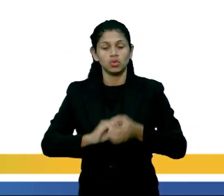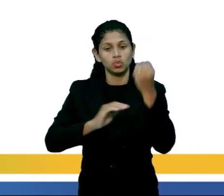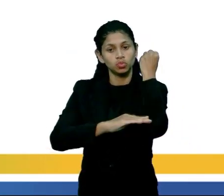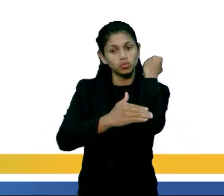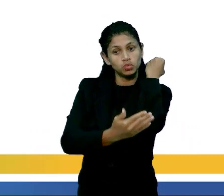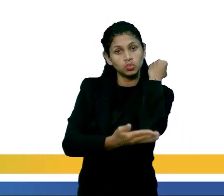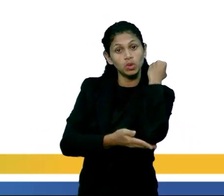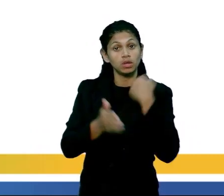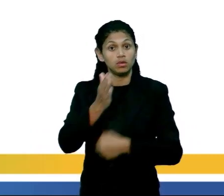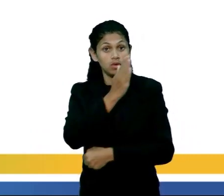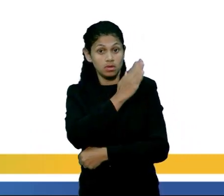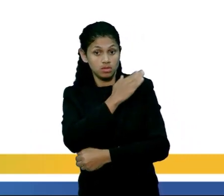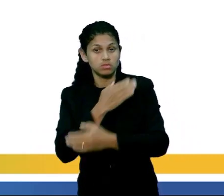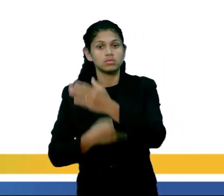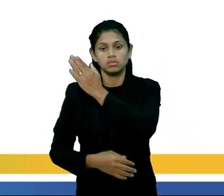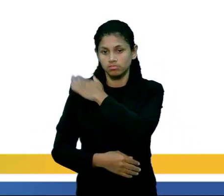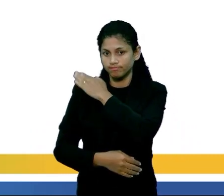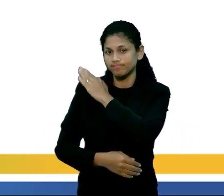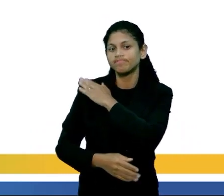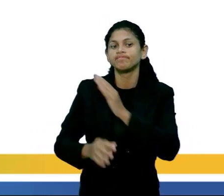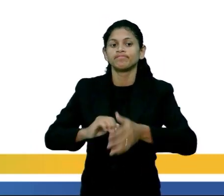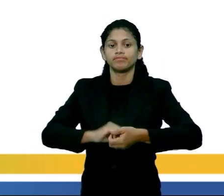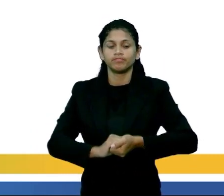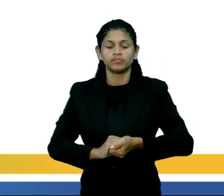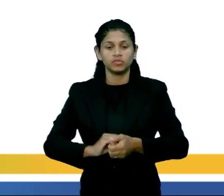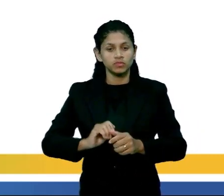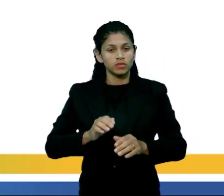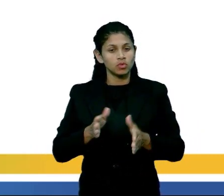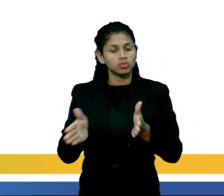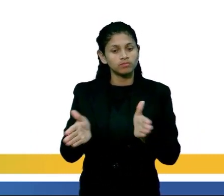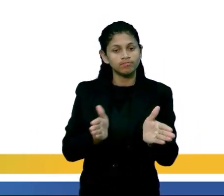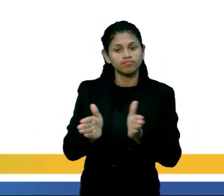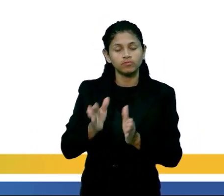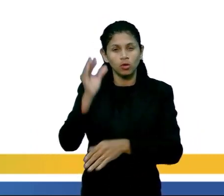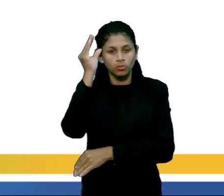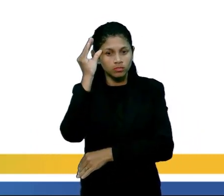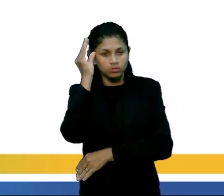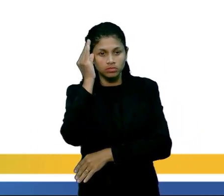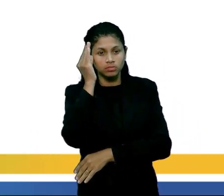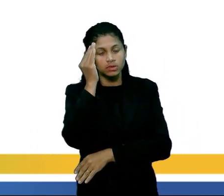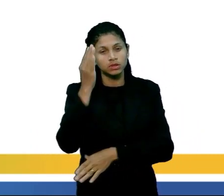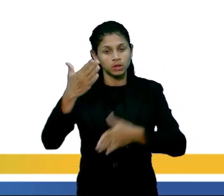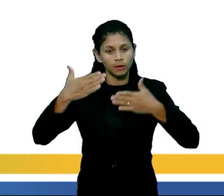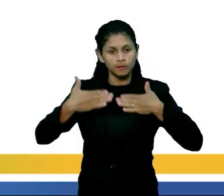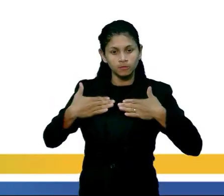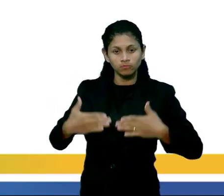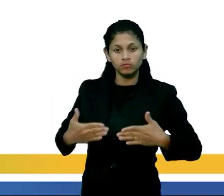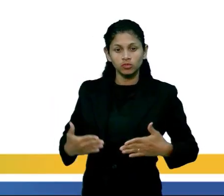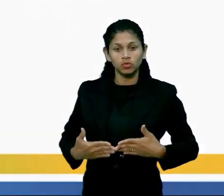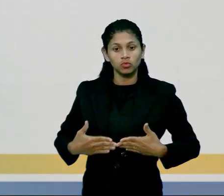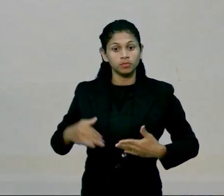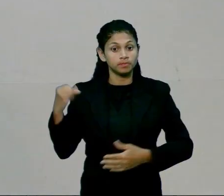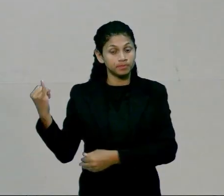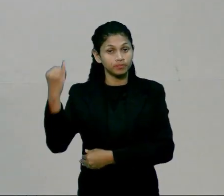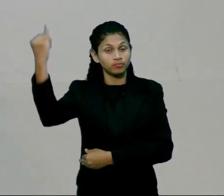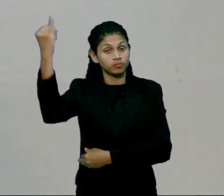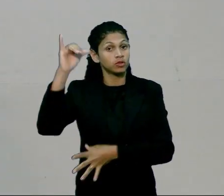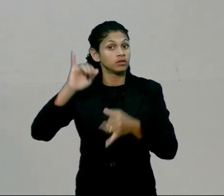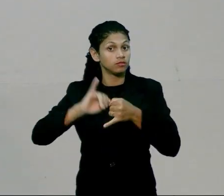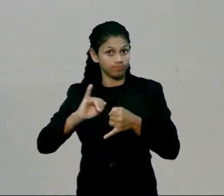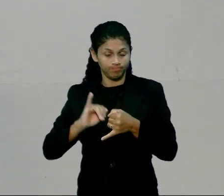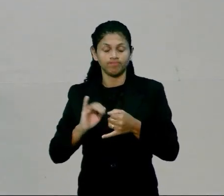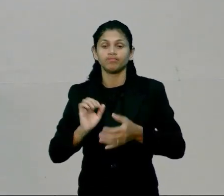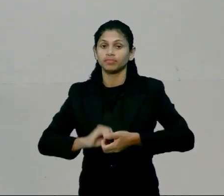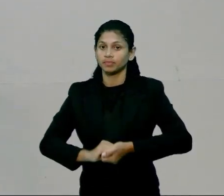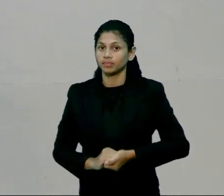corpo é crucial para a realização de uma atividade que esteja em harmonia com o objetivo do indivíduo. Então, aqui a